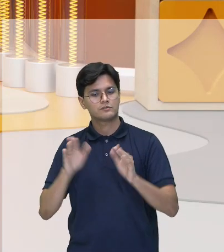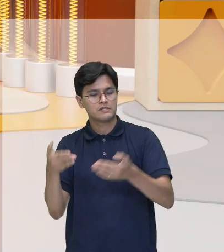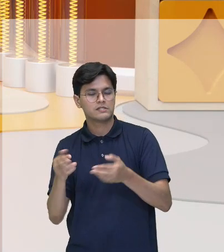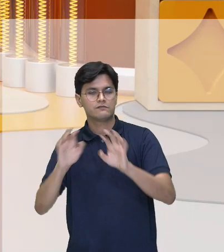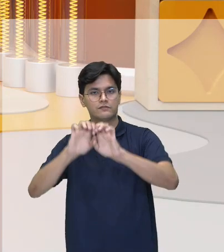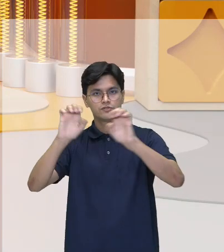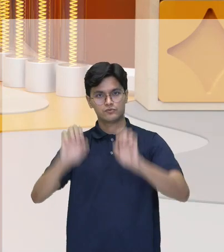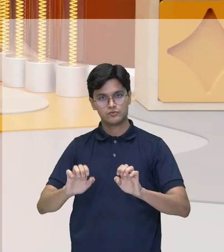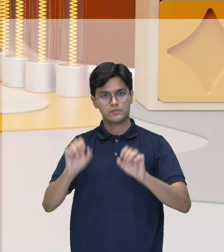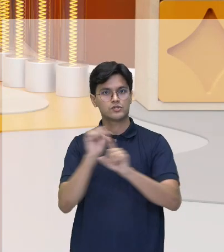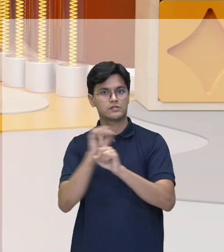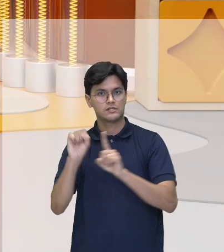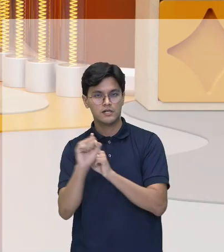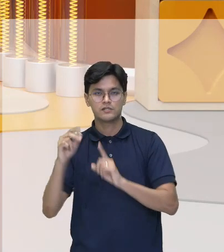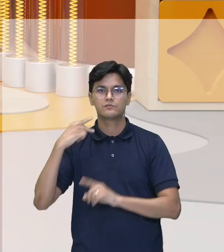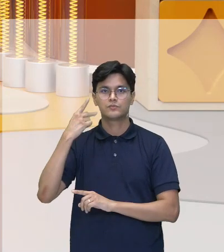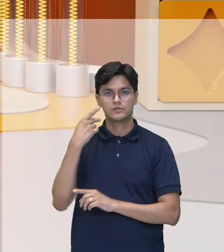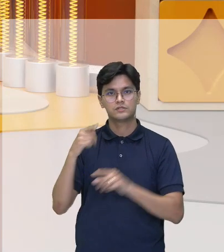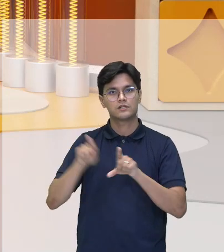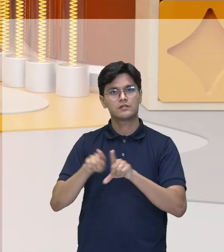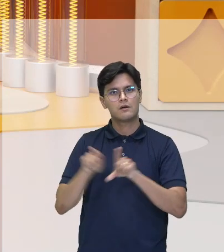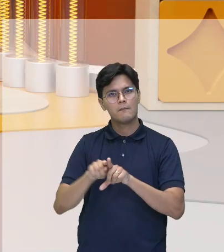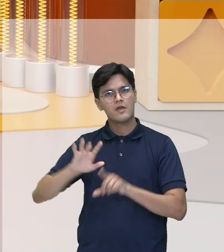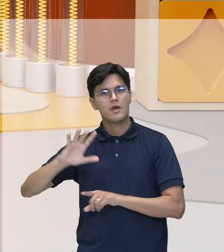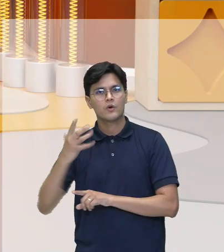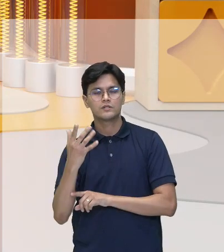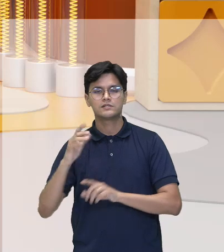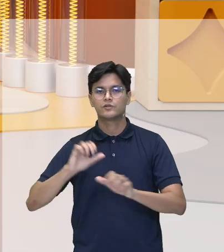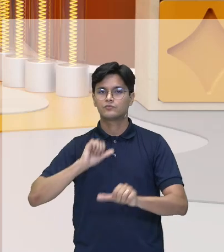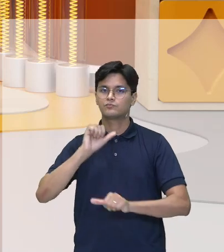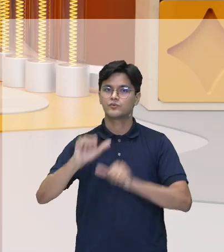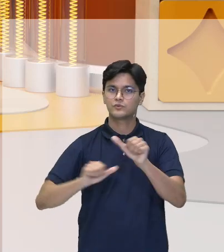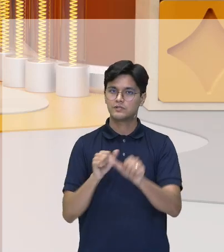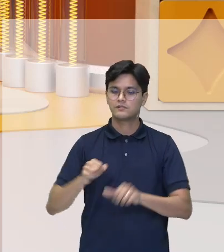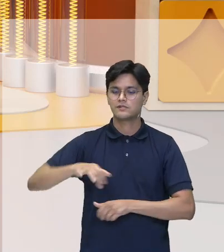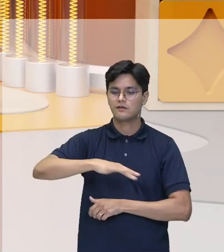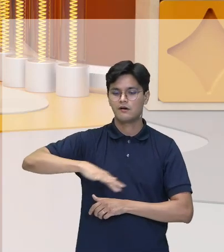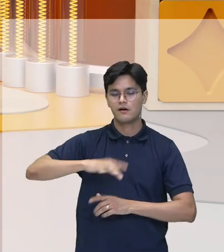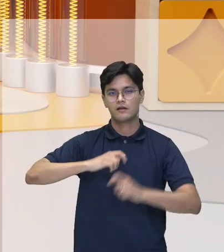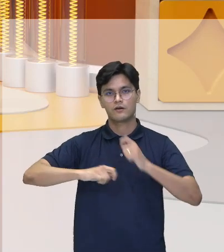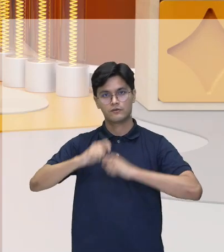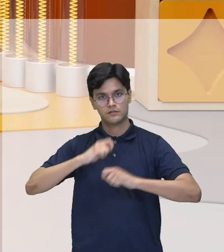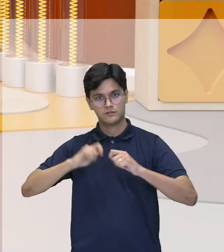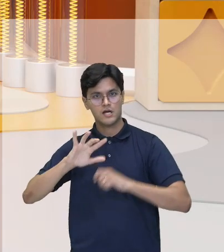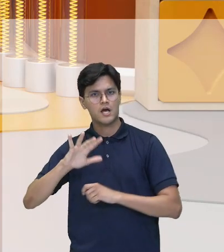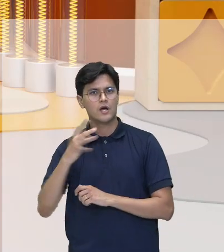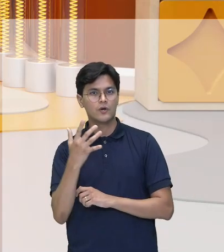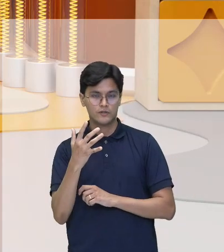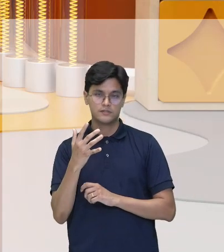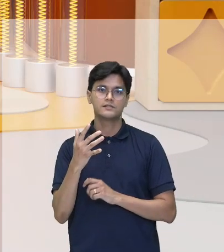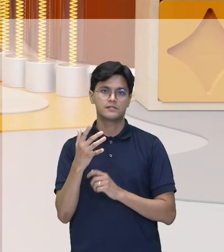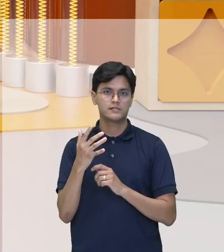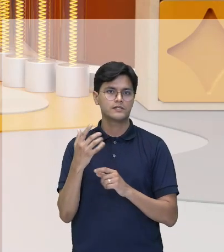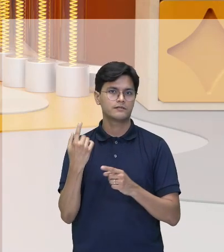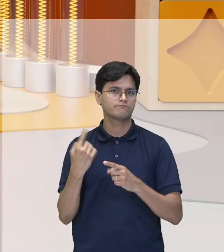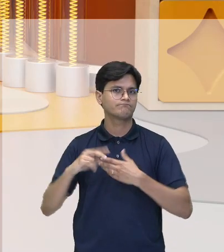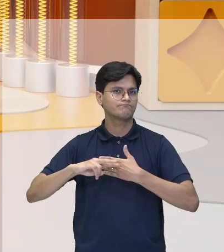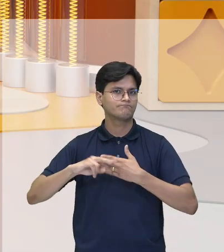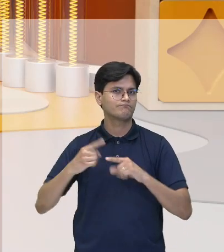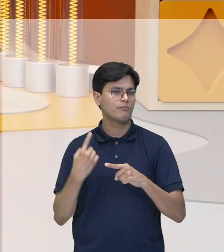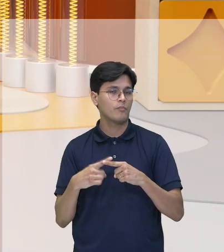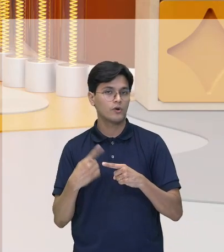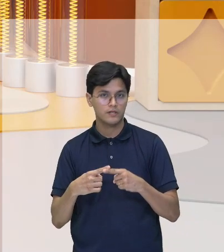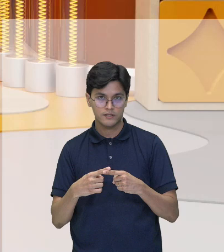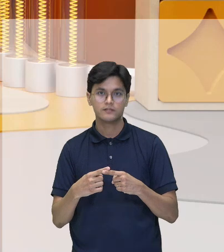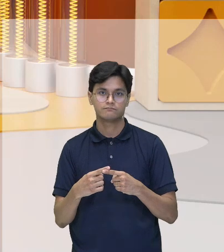cada região da Europa, passando por cada feudo e pagando uma taxa, pagando um determinado câmbio por